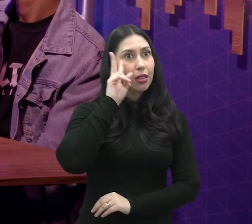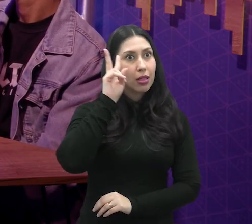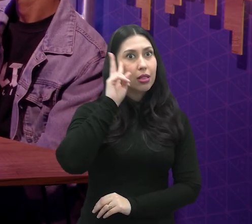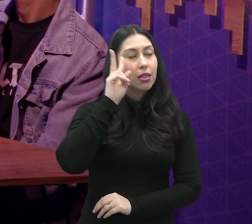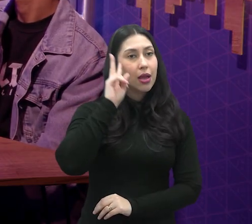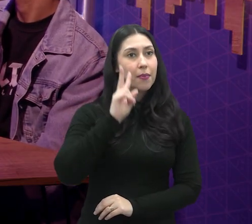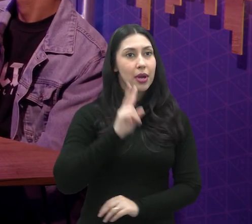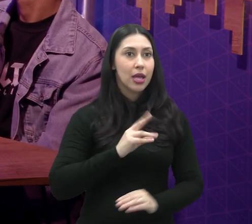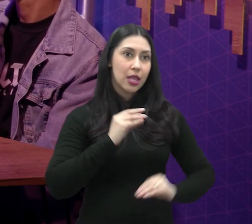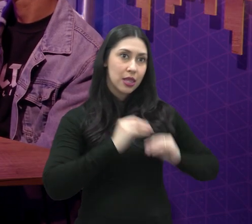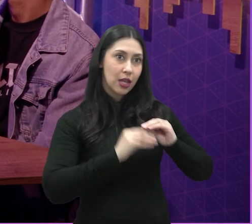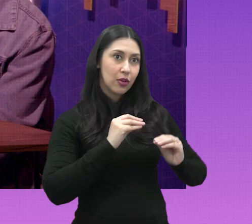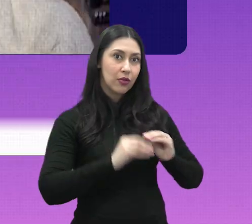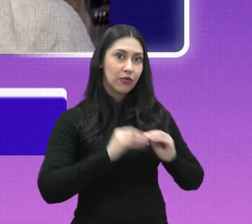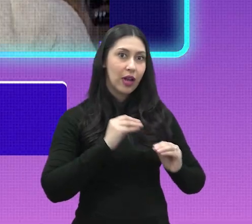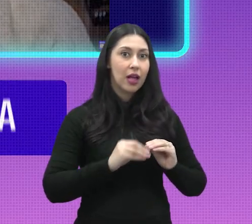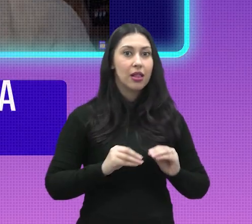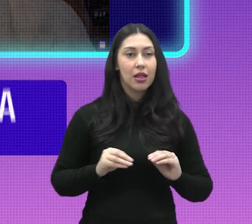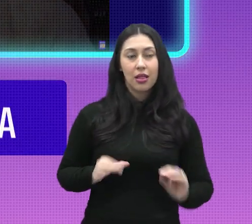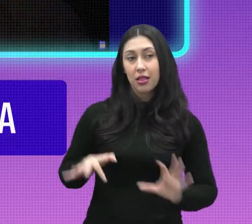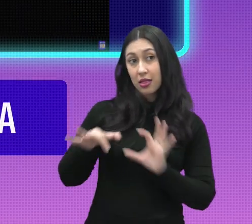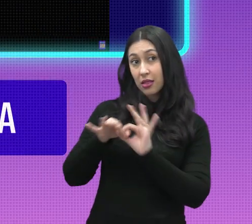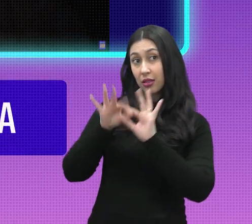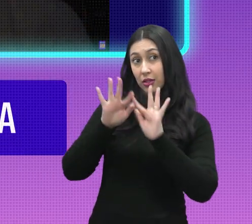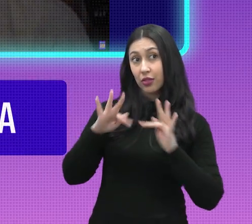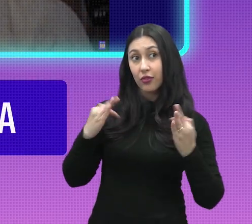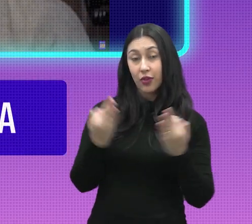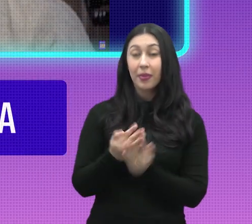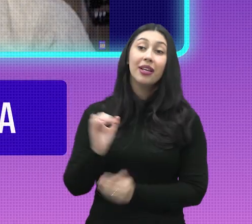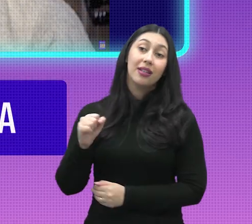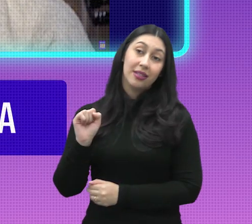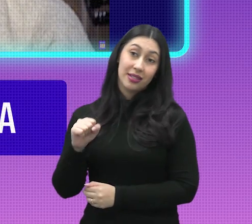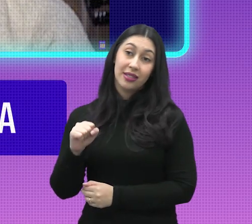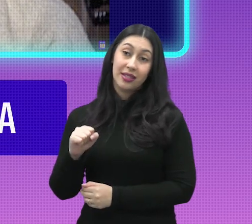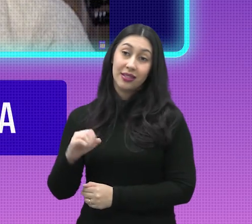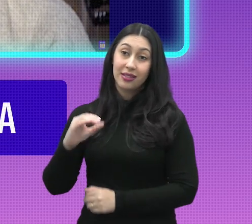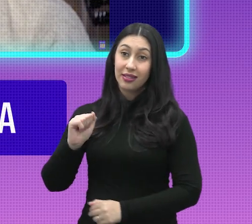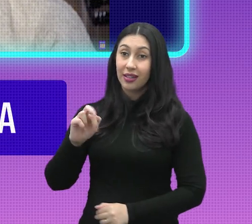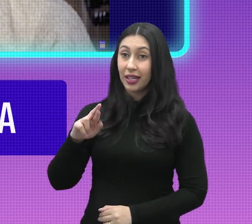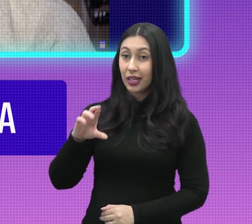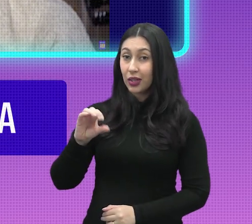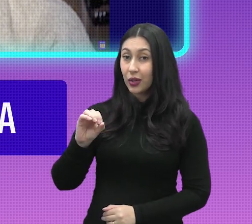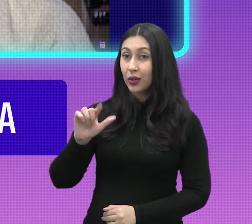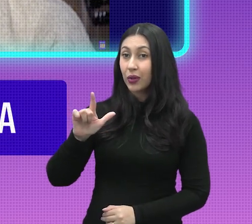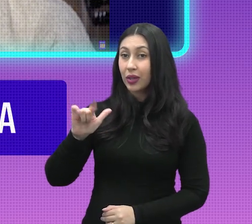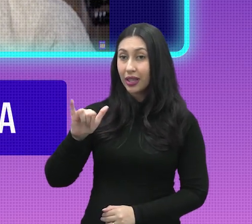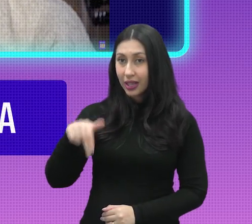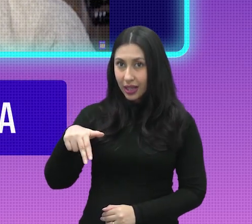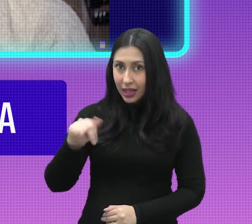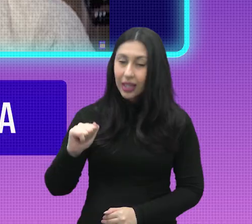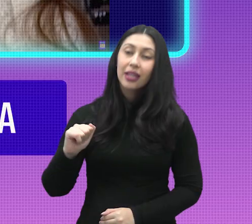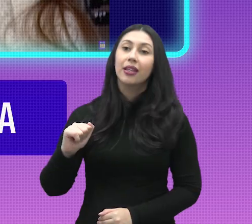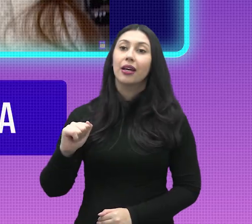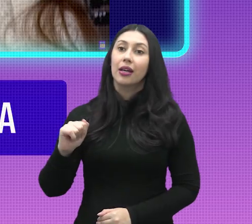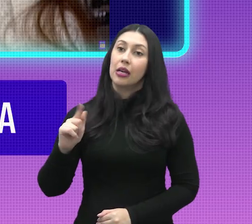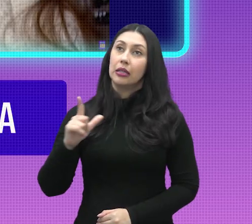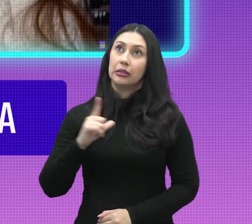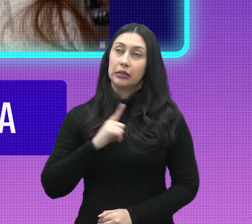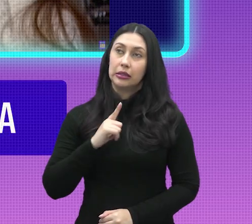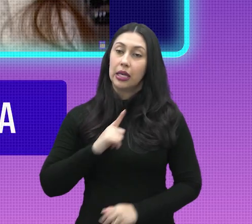é de Laços de Família, né? Sim, a personagem da Carolina Dickmann também, né, que passa por